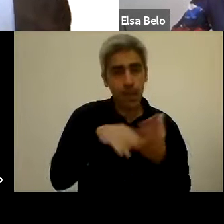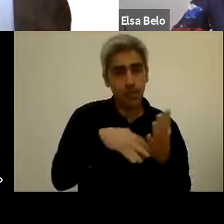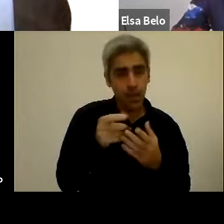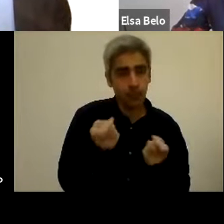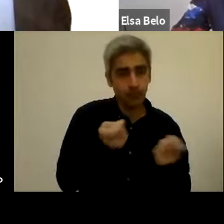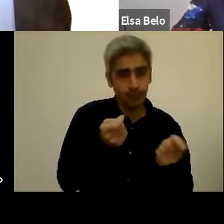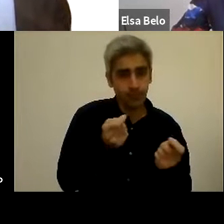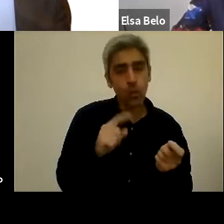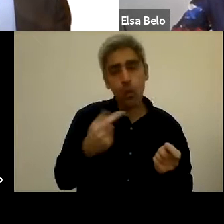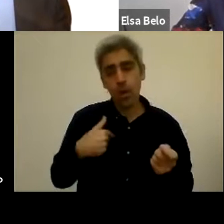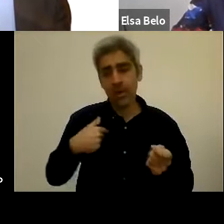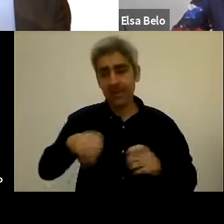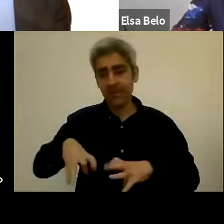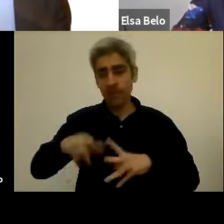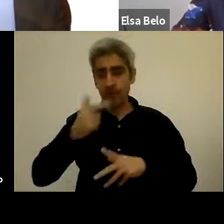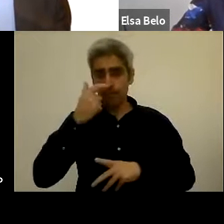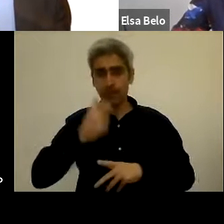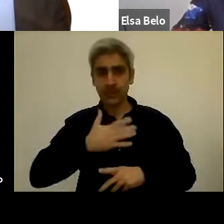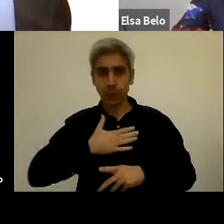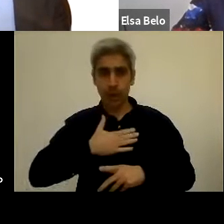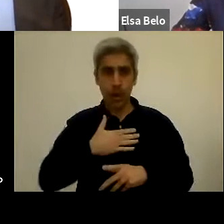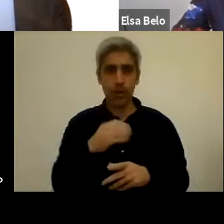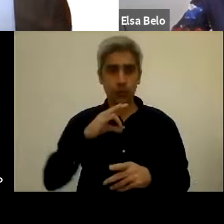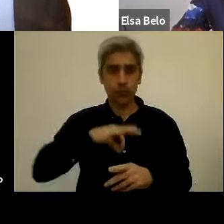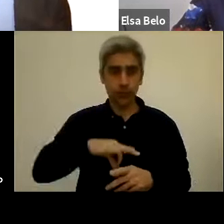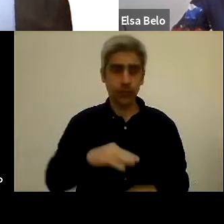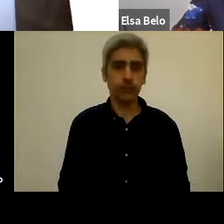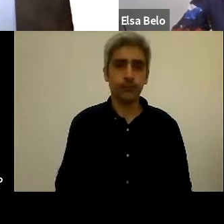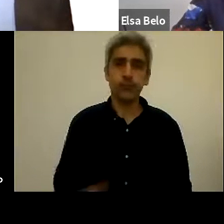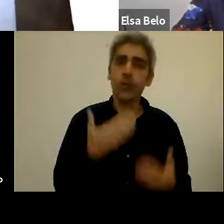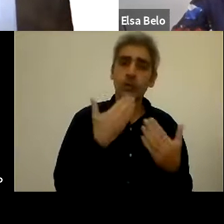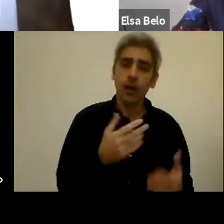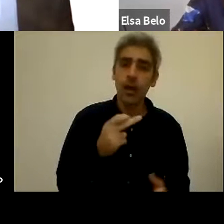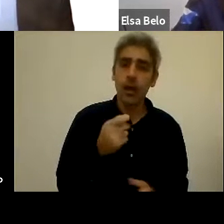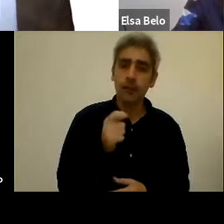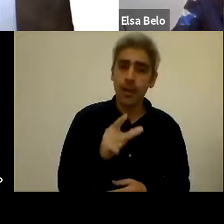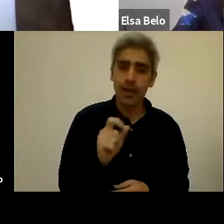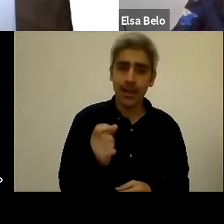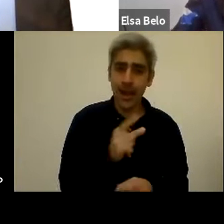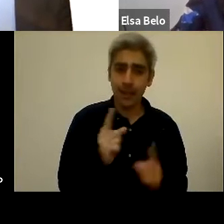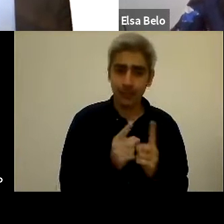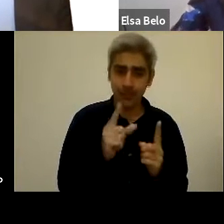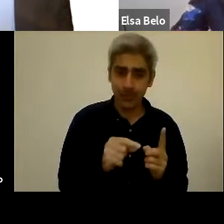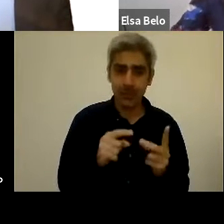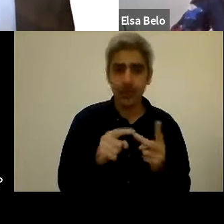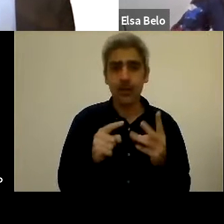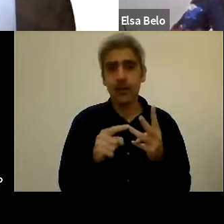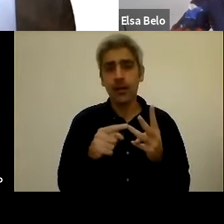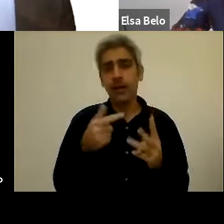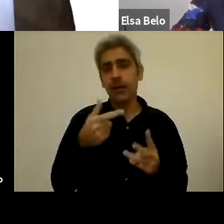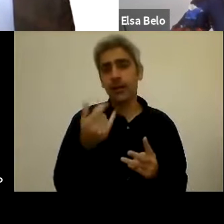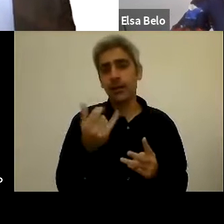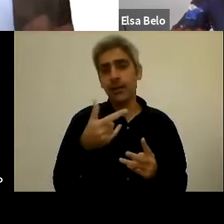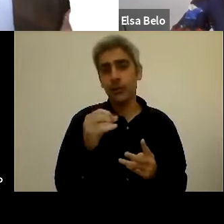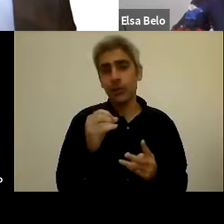mais de desenvolvimento pessoal e profissional. Obrigada, Abel, pela rapidez. Tito, o mesmo